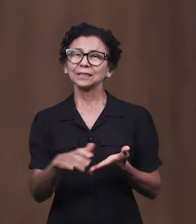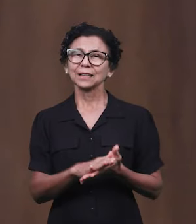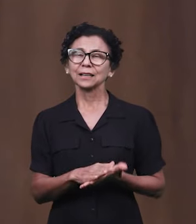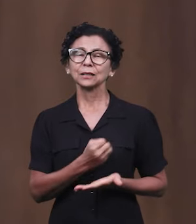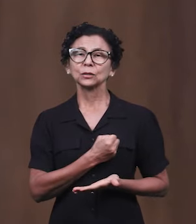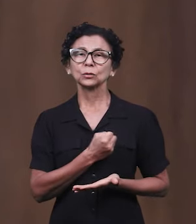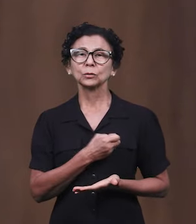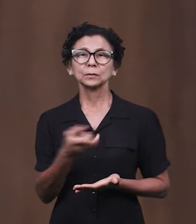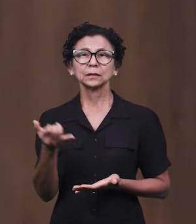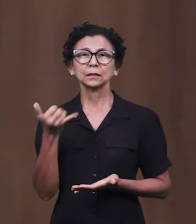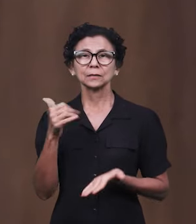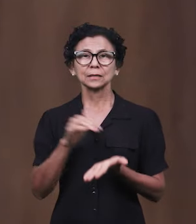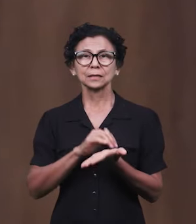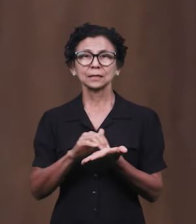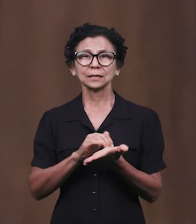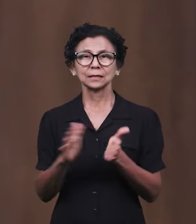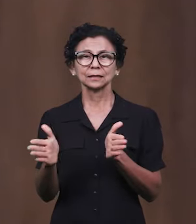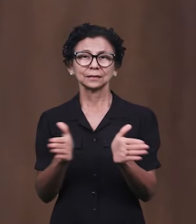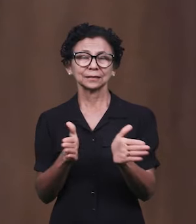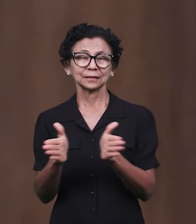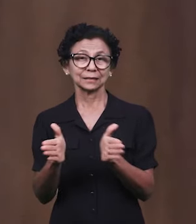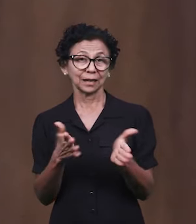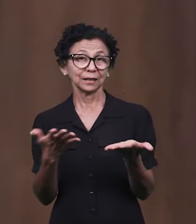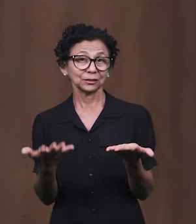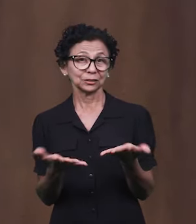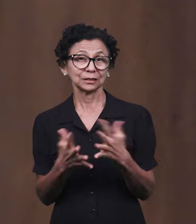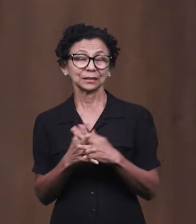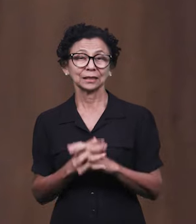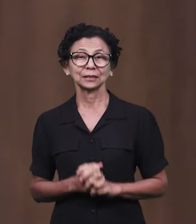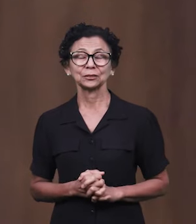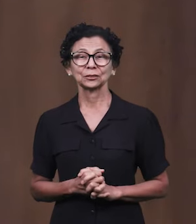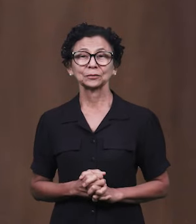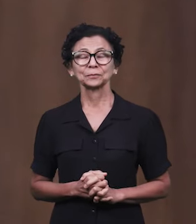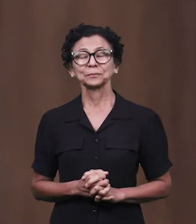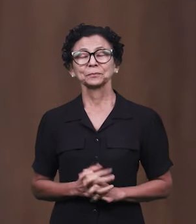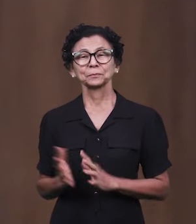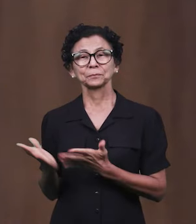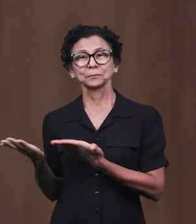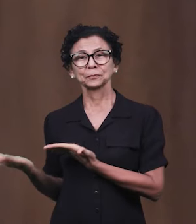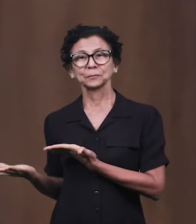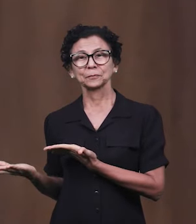de Acessibilidade, né? Prefixo 27, telefone é